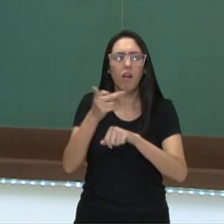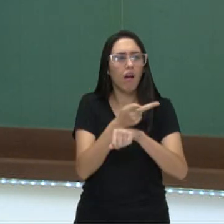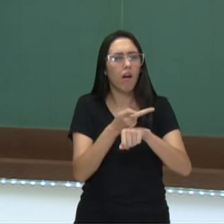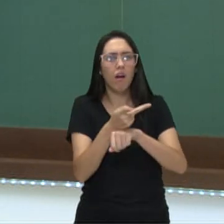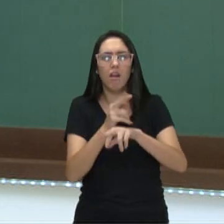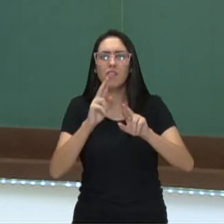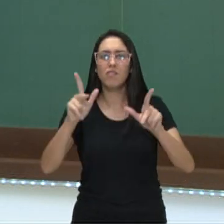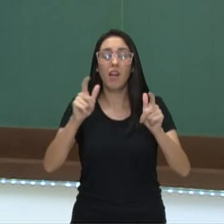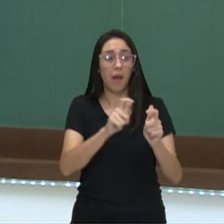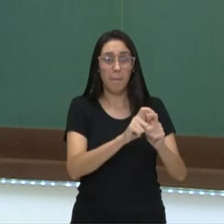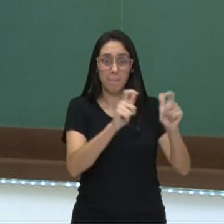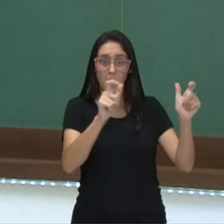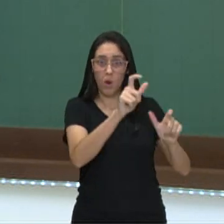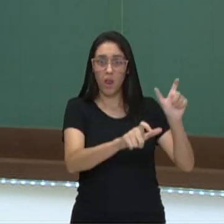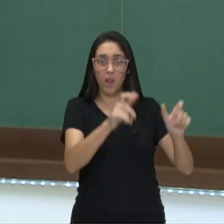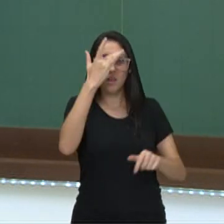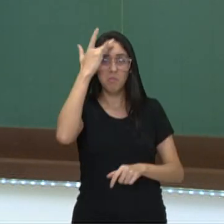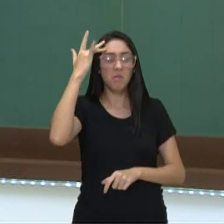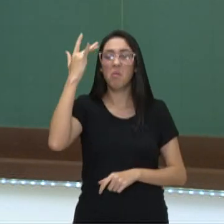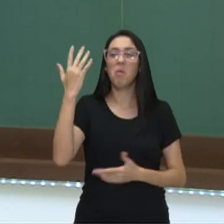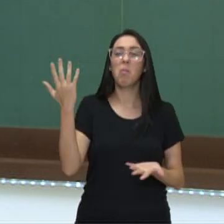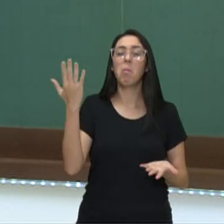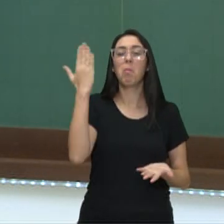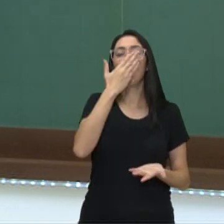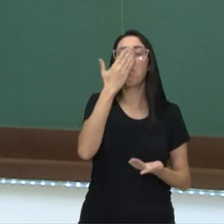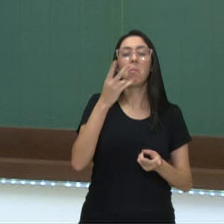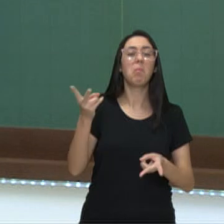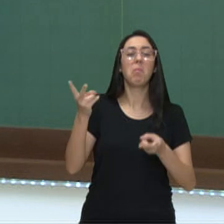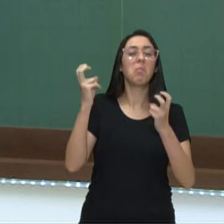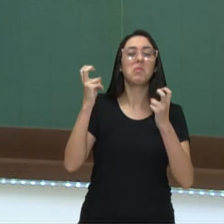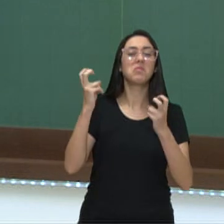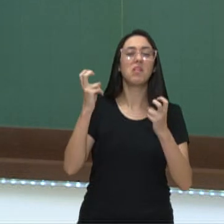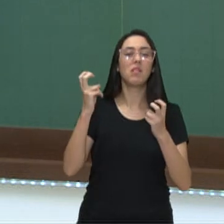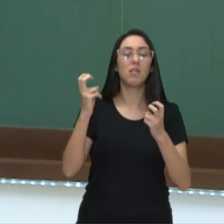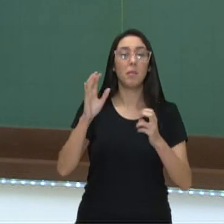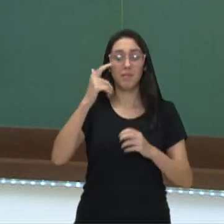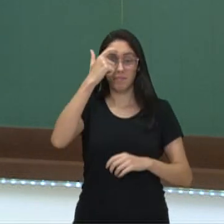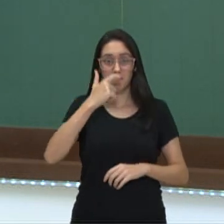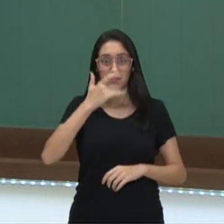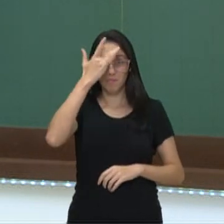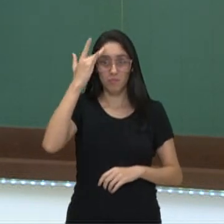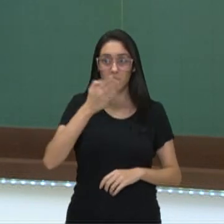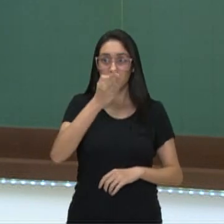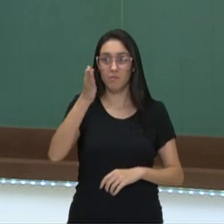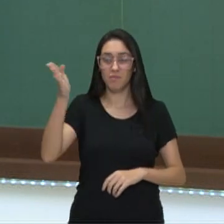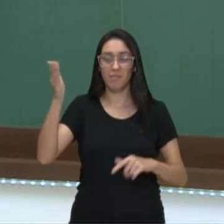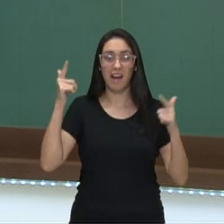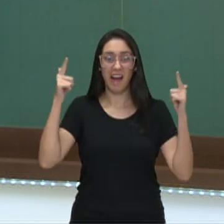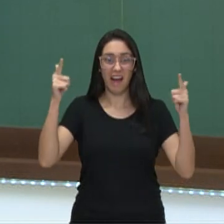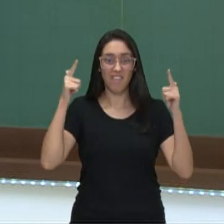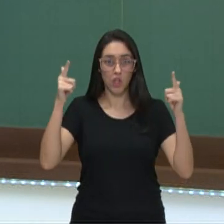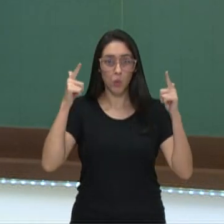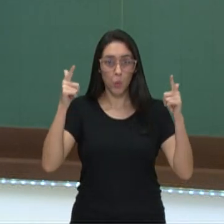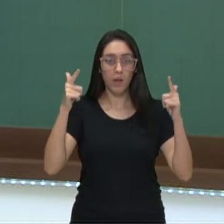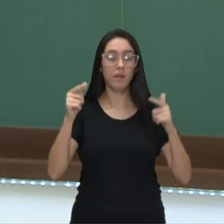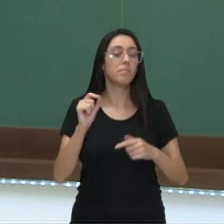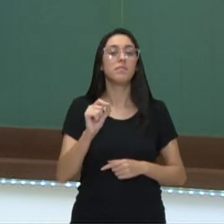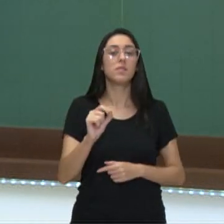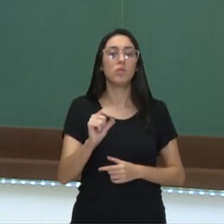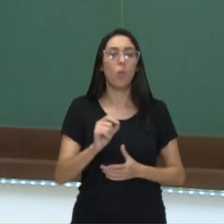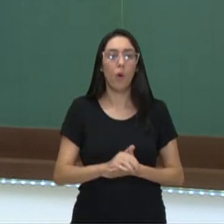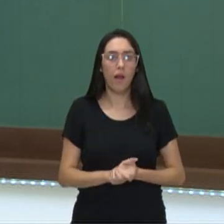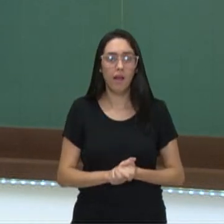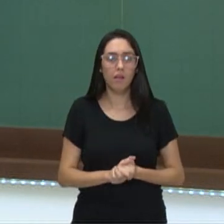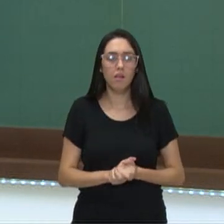das outras pessoas acaba passando desapercebido. O praticante de aventura, ele começa